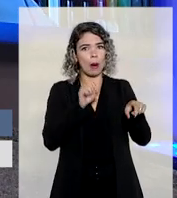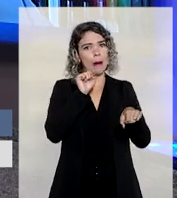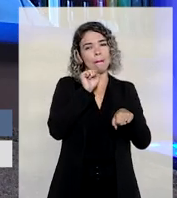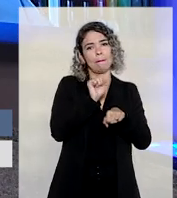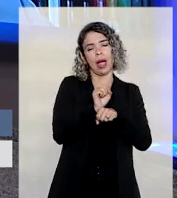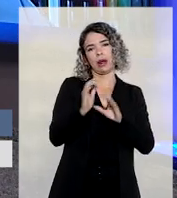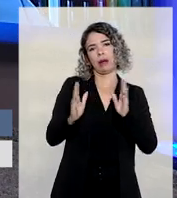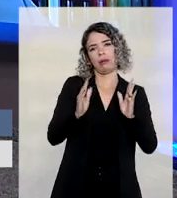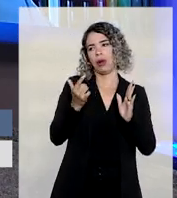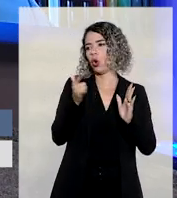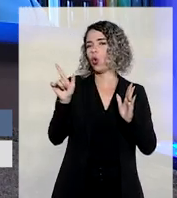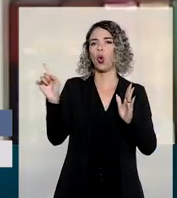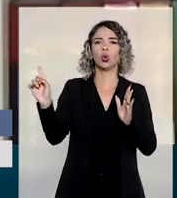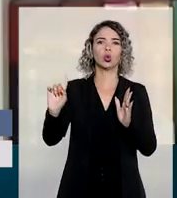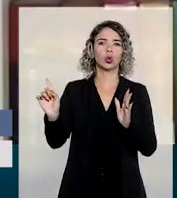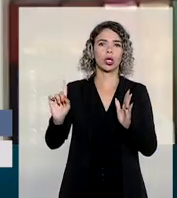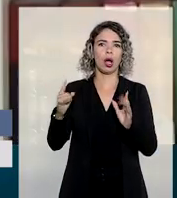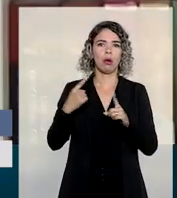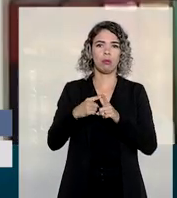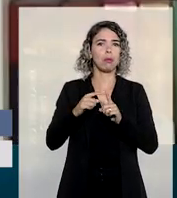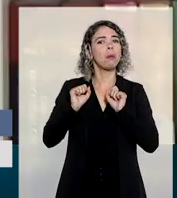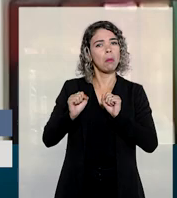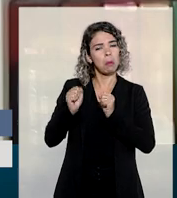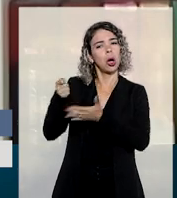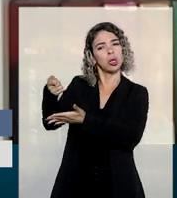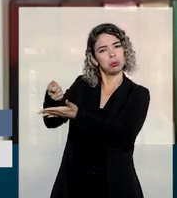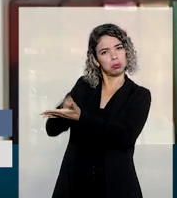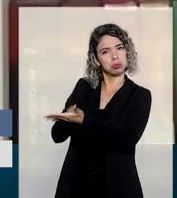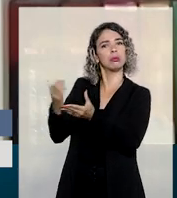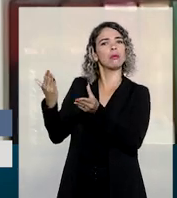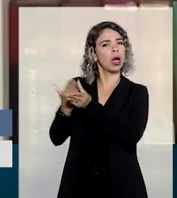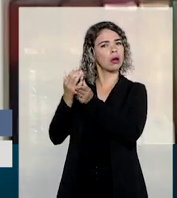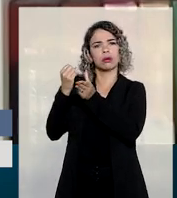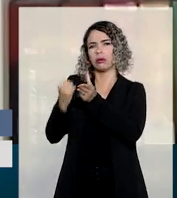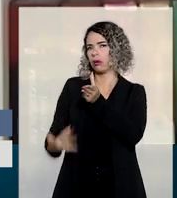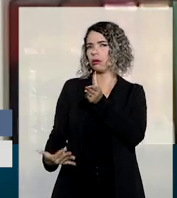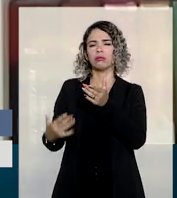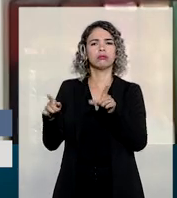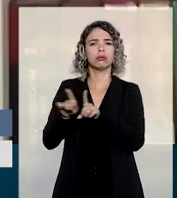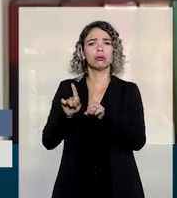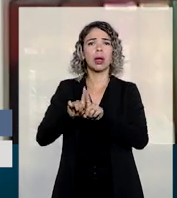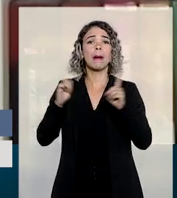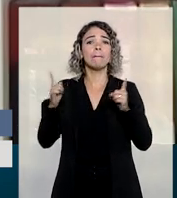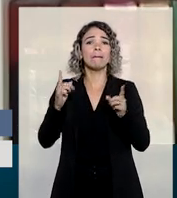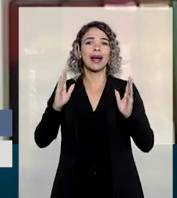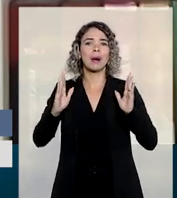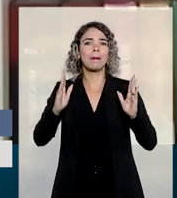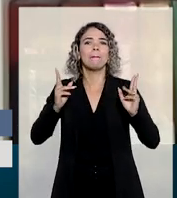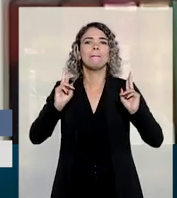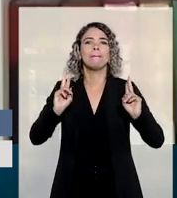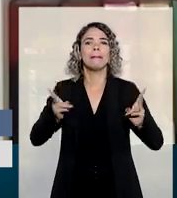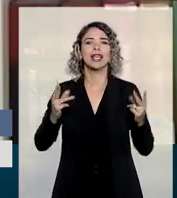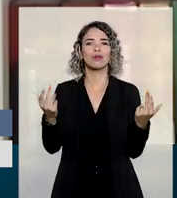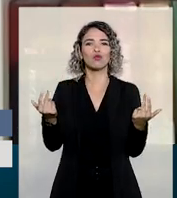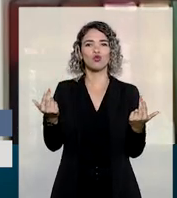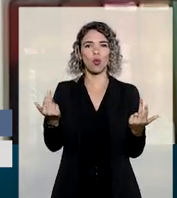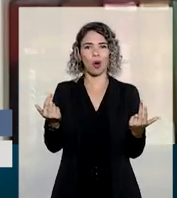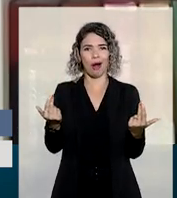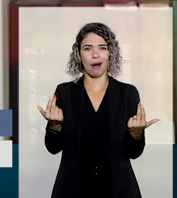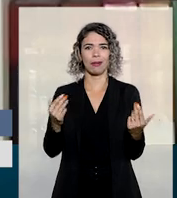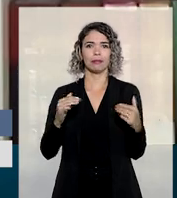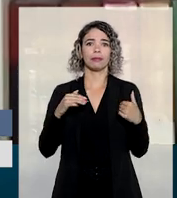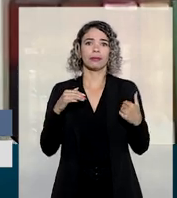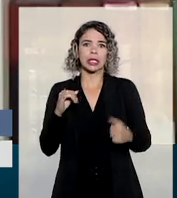prazo para a outra, porque depois do julgamento desses embargos de declaração, o que se vai ter é uma nova decisão,